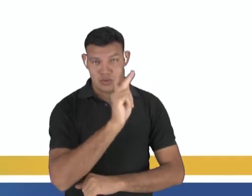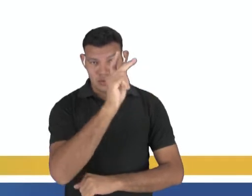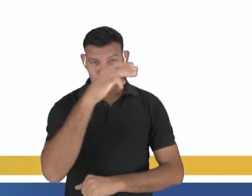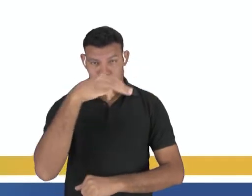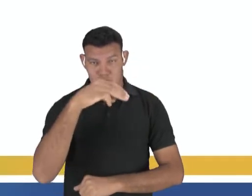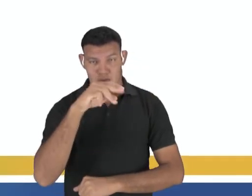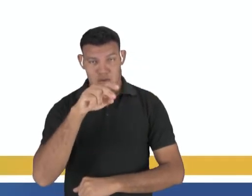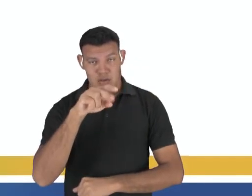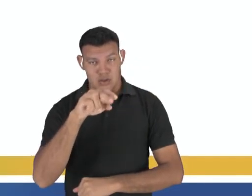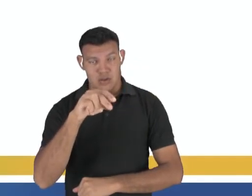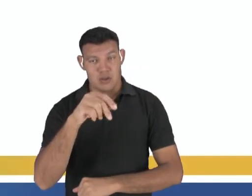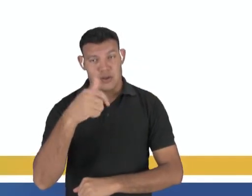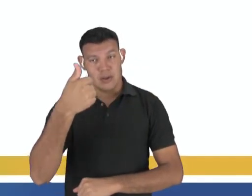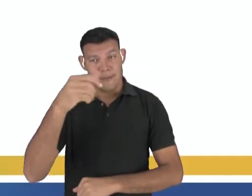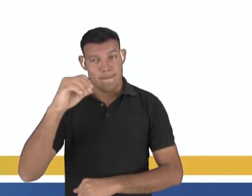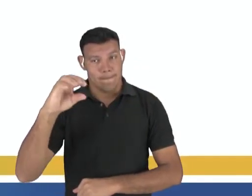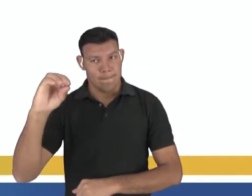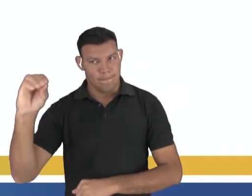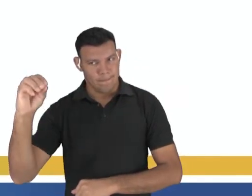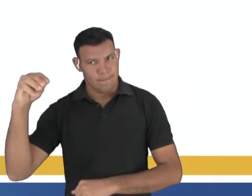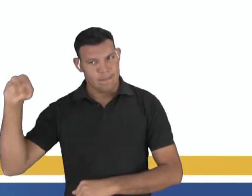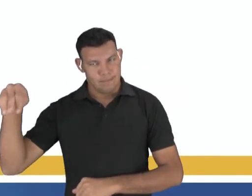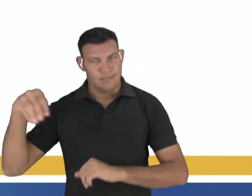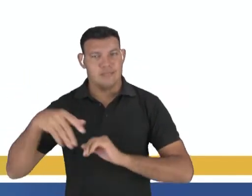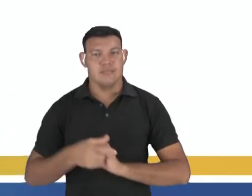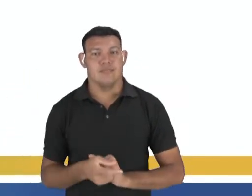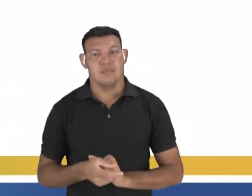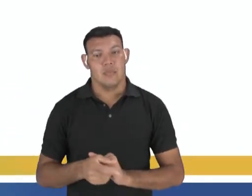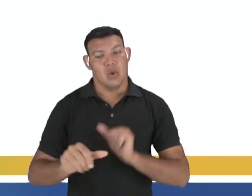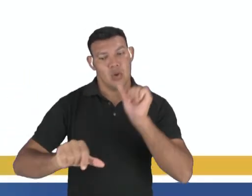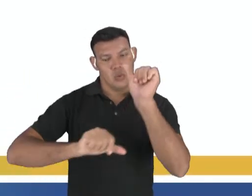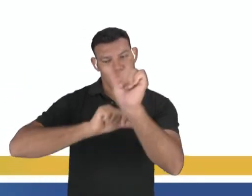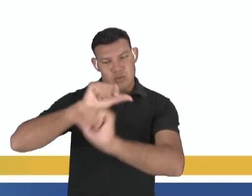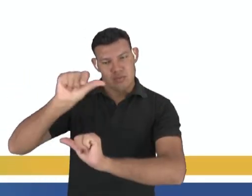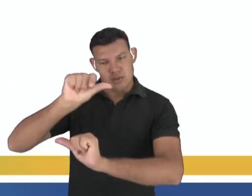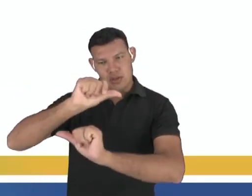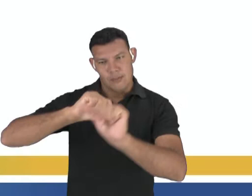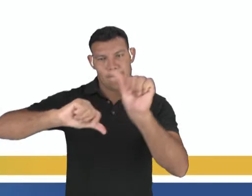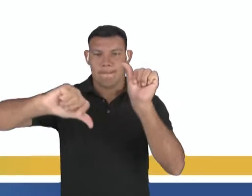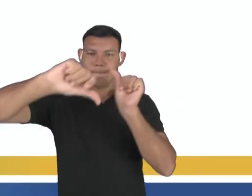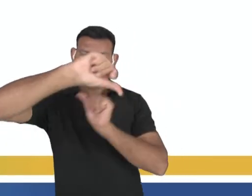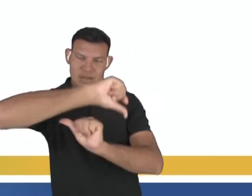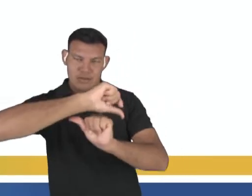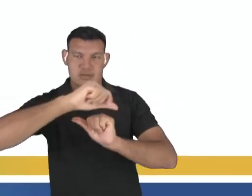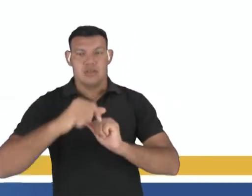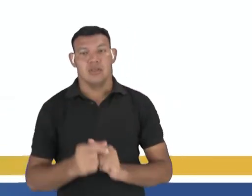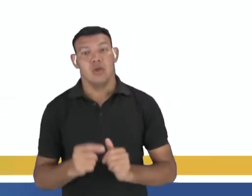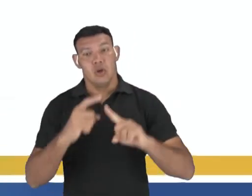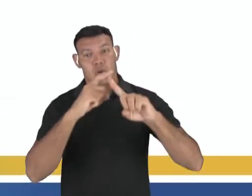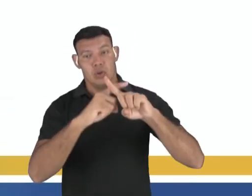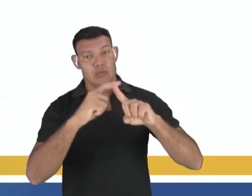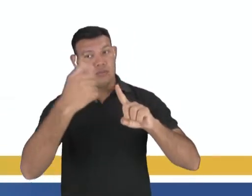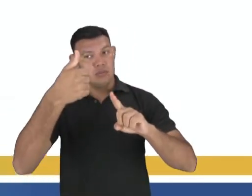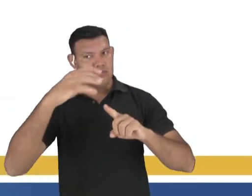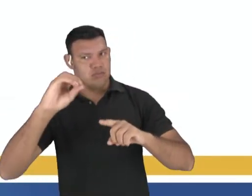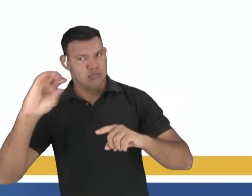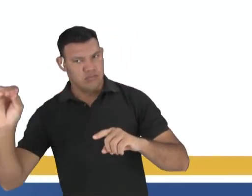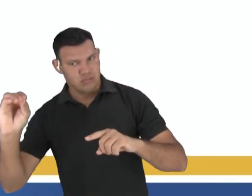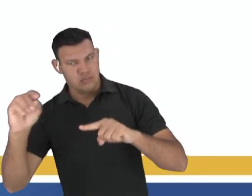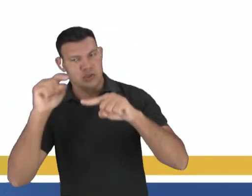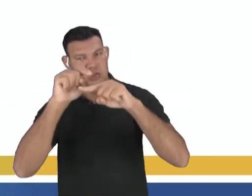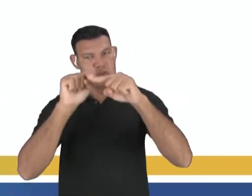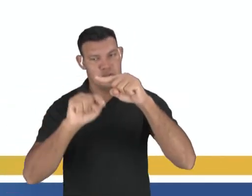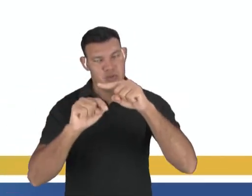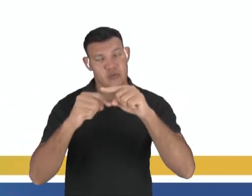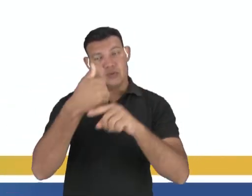de quilômetro para metro, eu multiplico por 1000. Para converter de metro para quilômetro, eu divido por 1000, certinho?